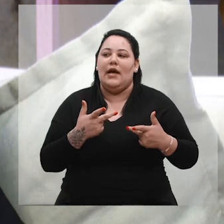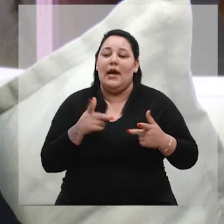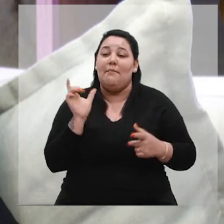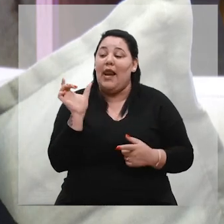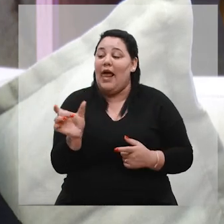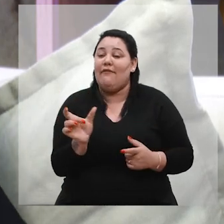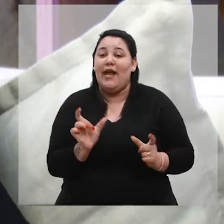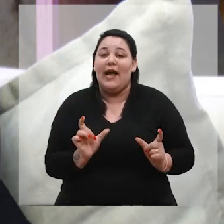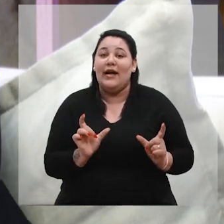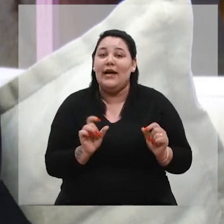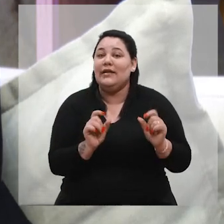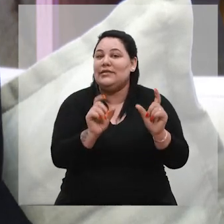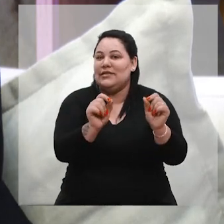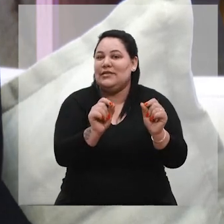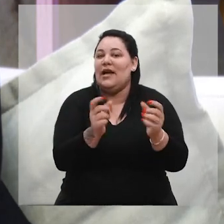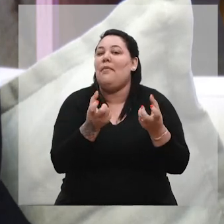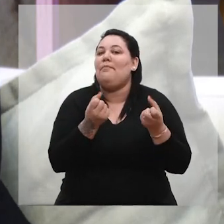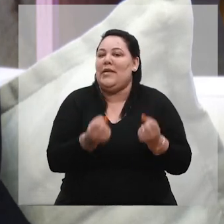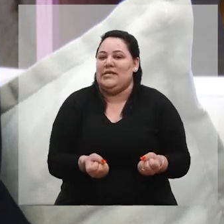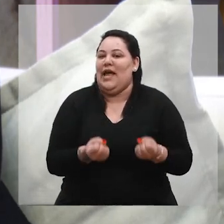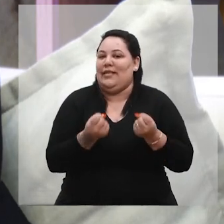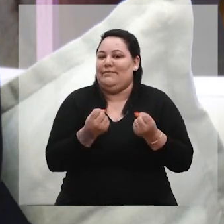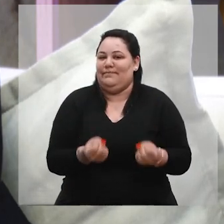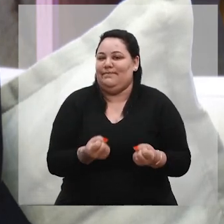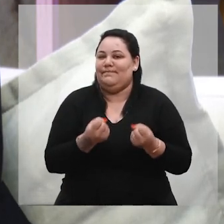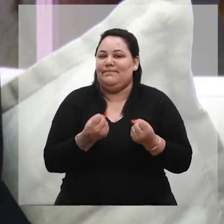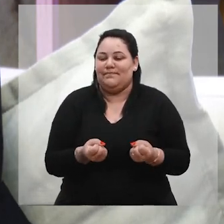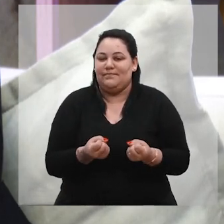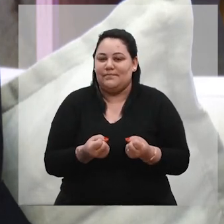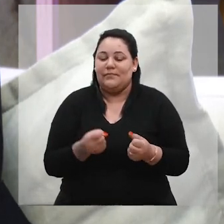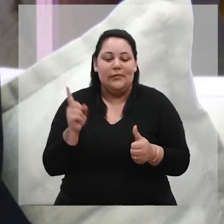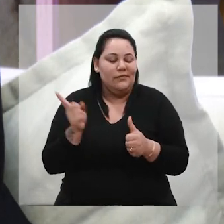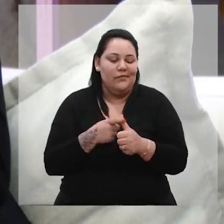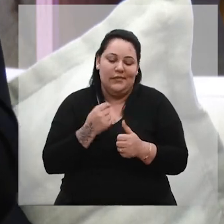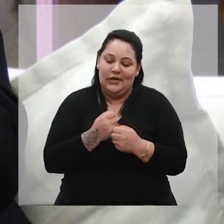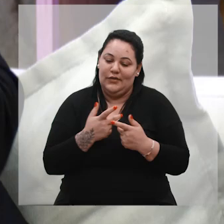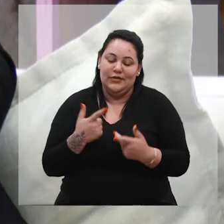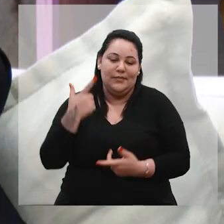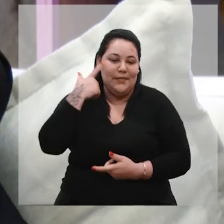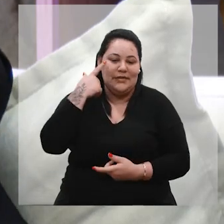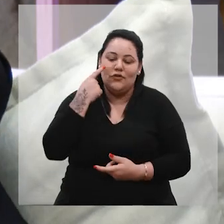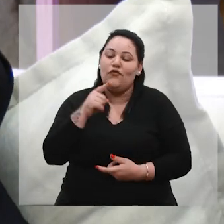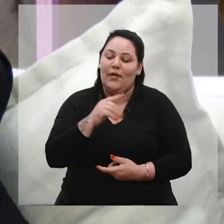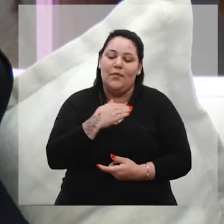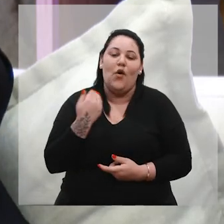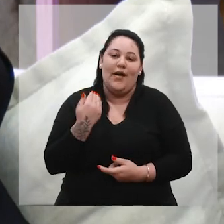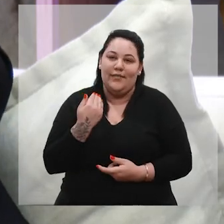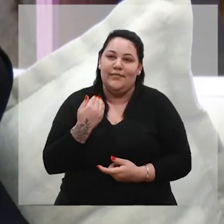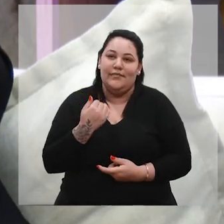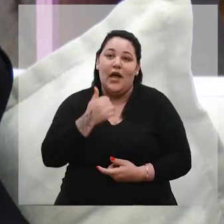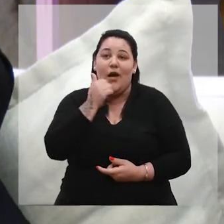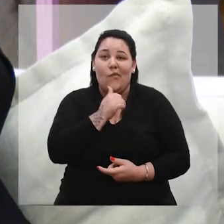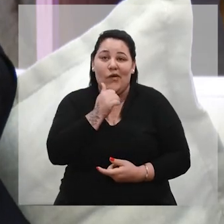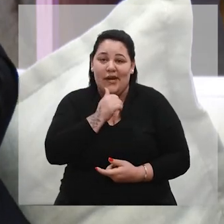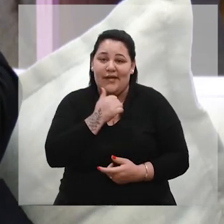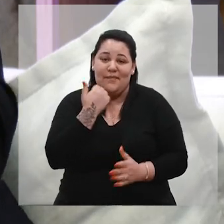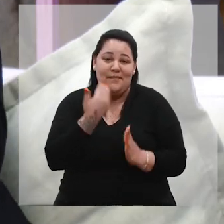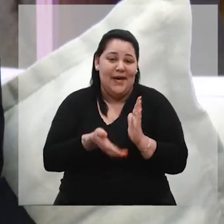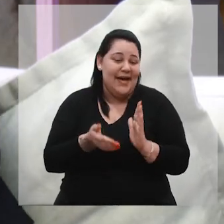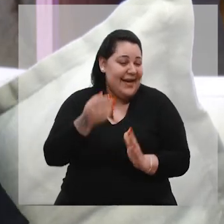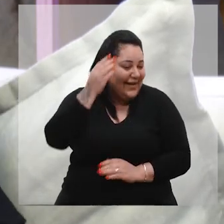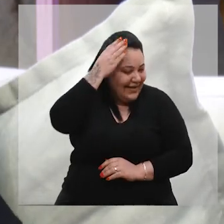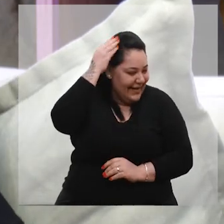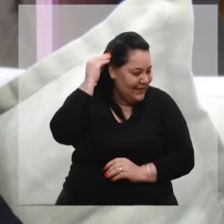palavra câncer é uma coisa que é muito pesada. Né? A primeira coisa que tu pensa é que tu vai morrer, e mulheres depois pensam que vai